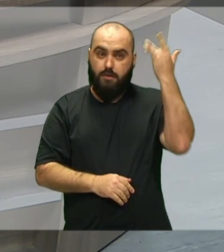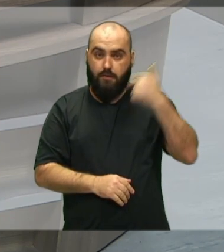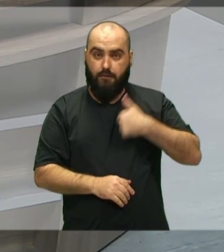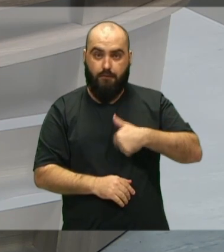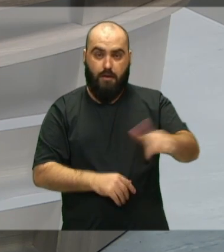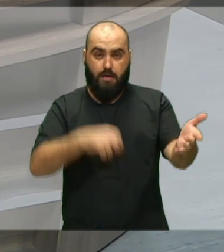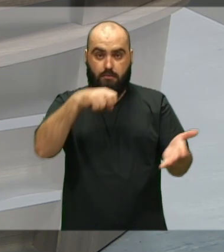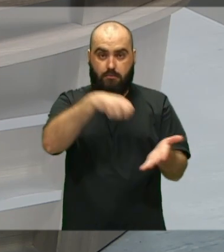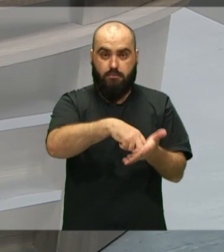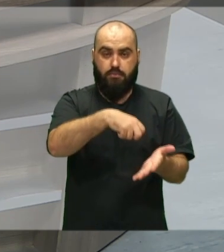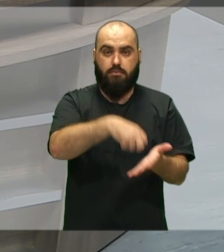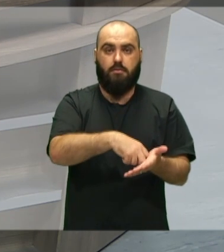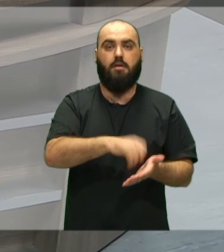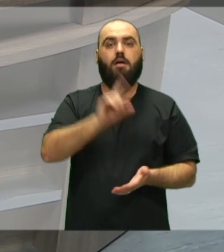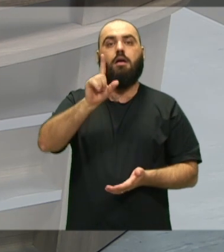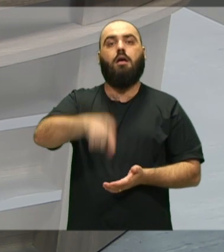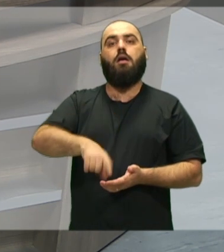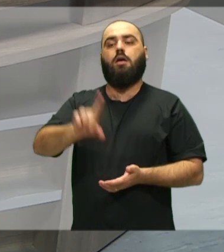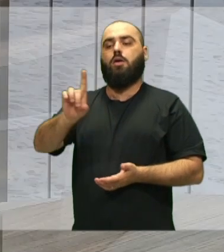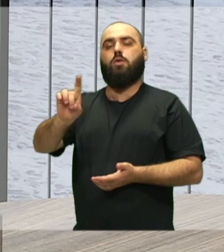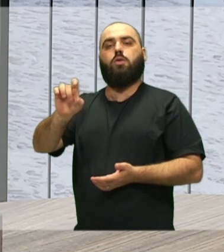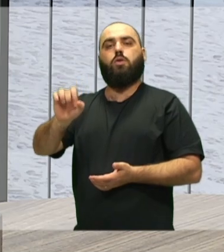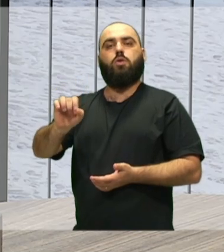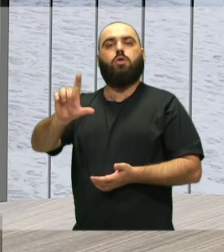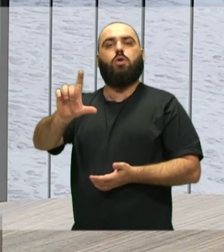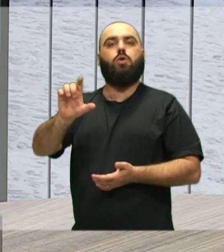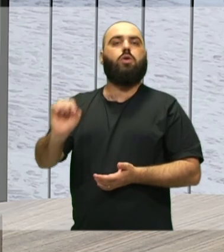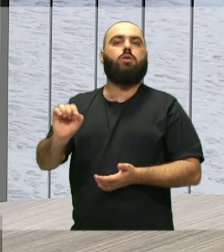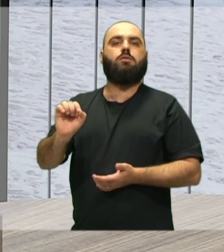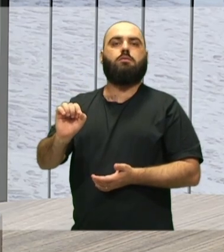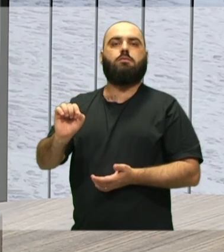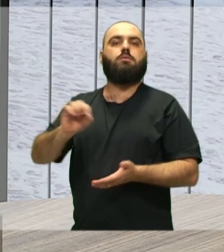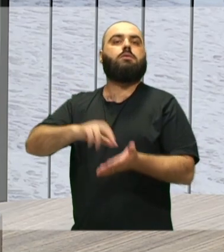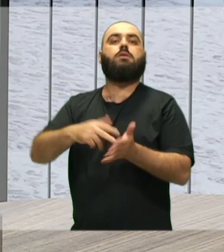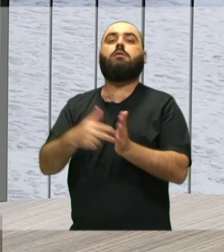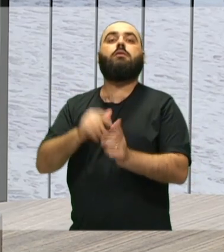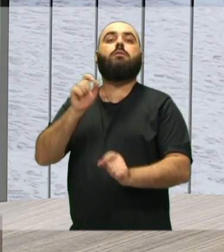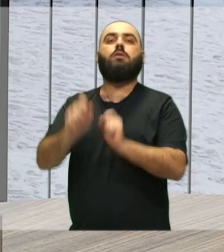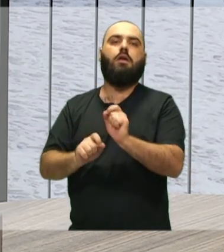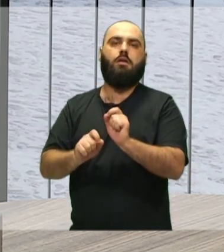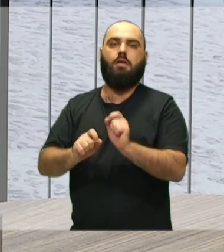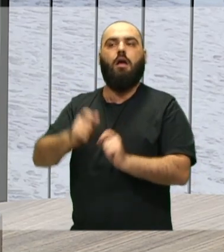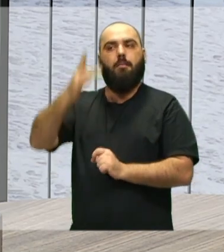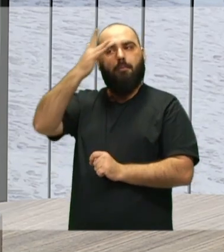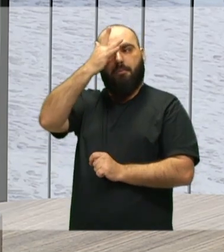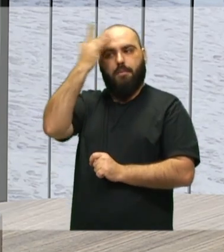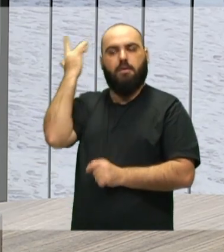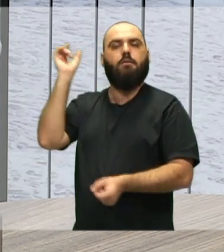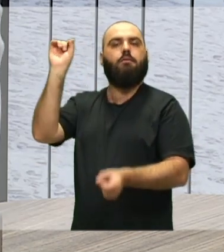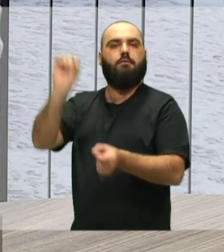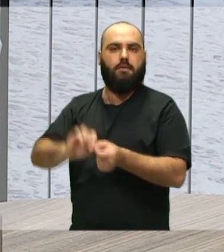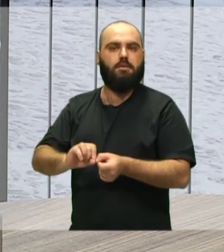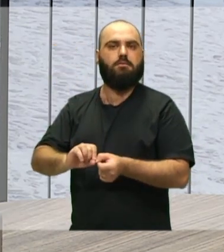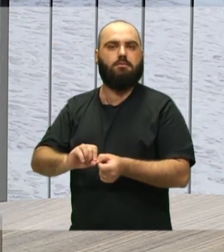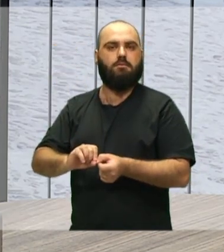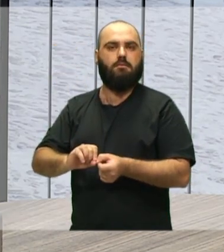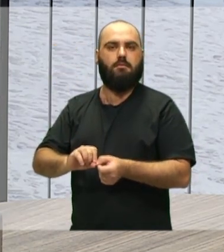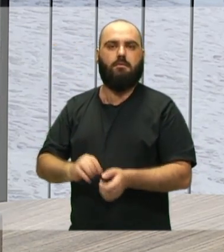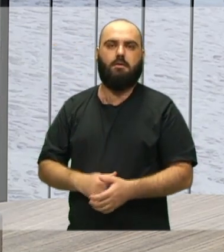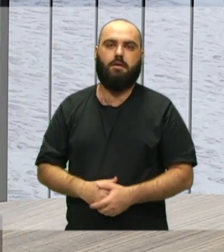penalizada é o dolo. Quando a gente fala de dolo, é a intenção. A gente está falando de dolo. Quando